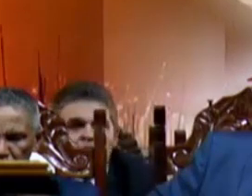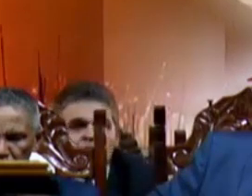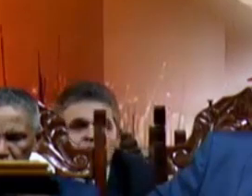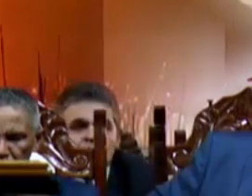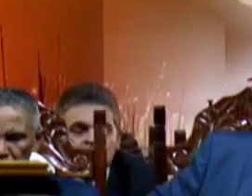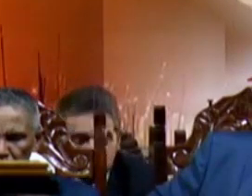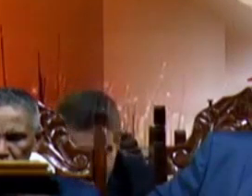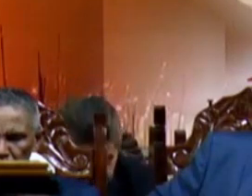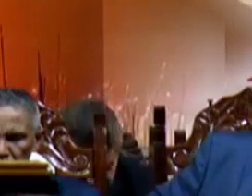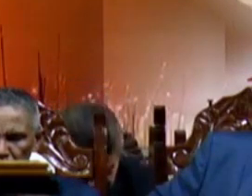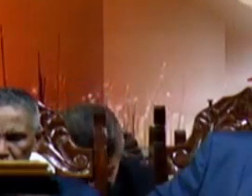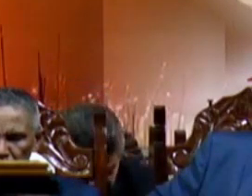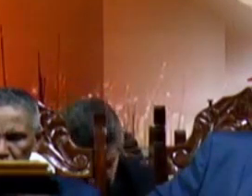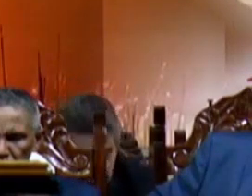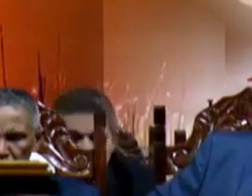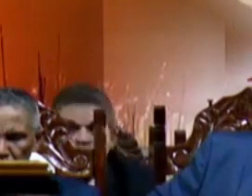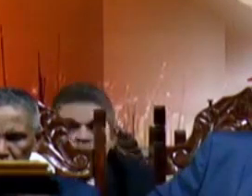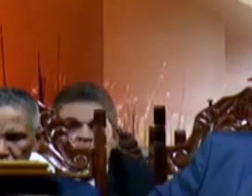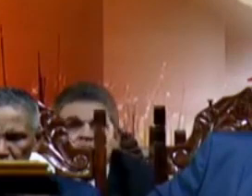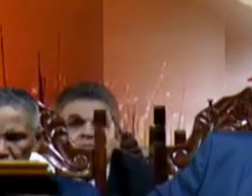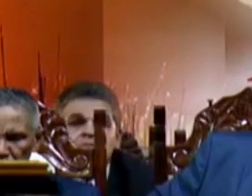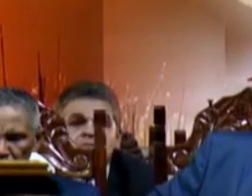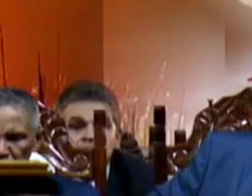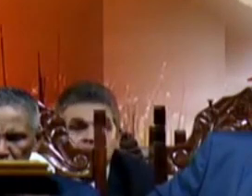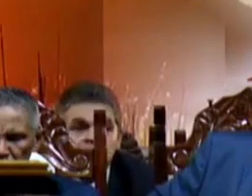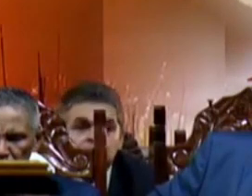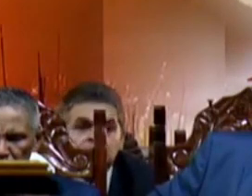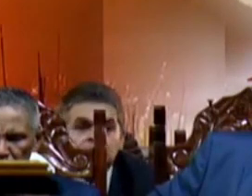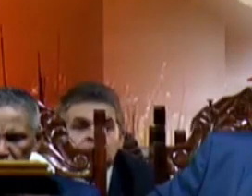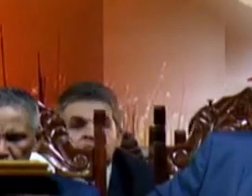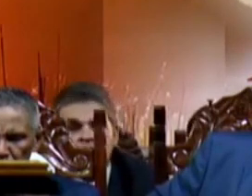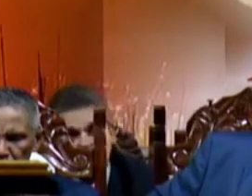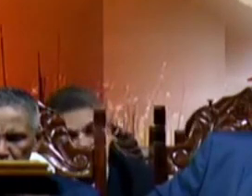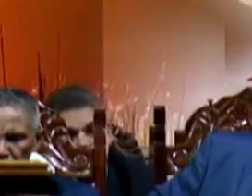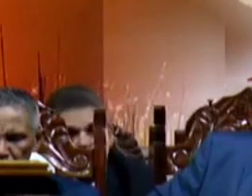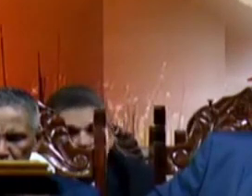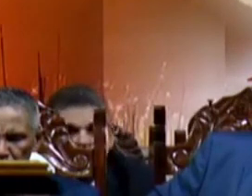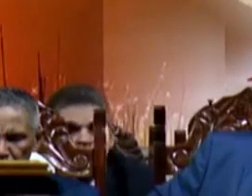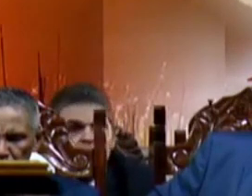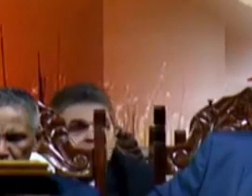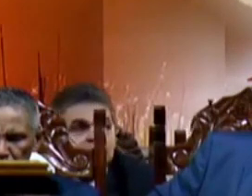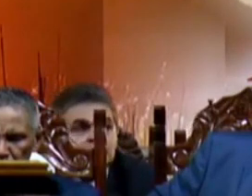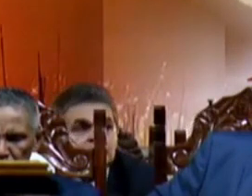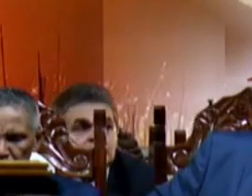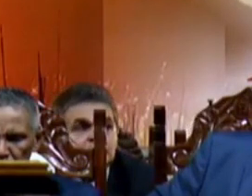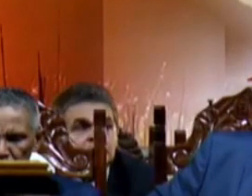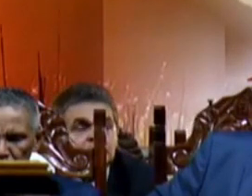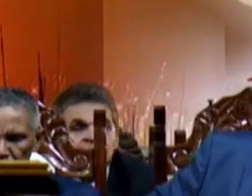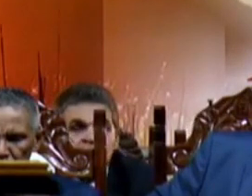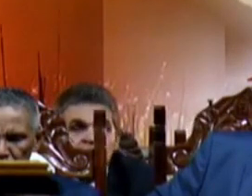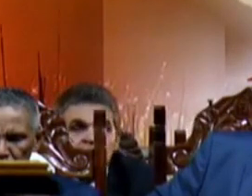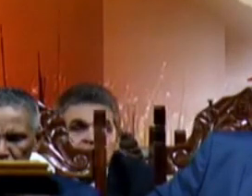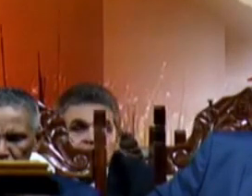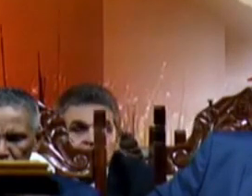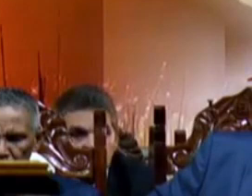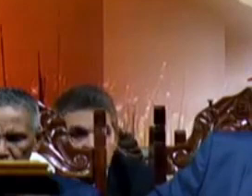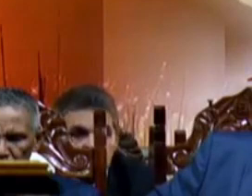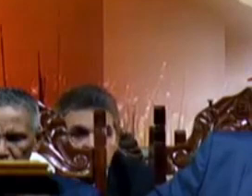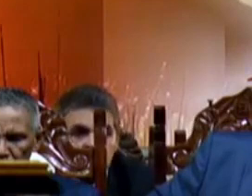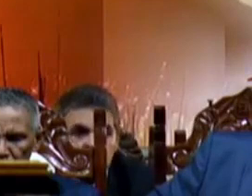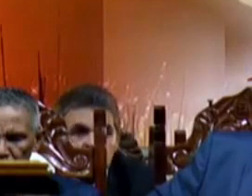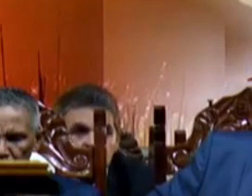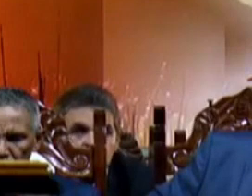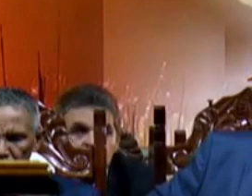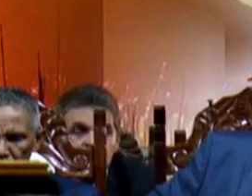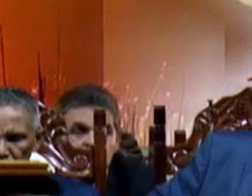Quem é que usou fogo em casa aqui hoje? Estou falando de fogo mesmo, fogo mesmo. Vocês não comeram nada hoje?